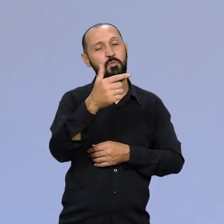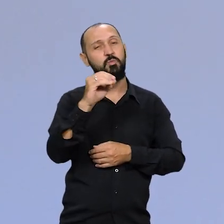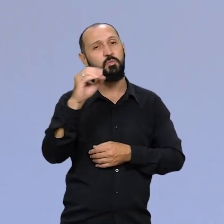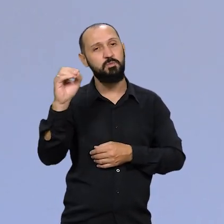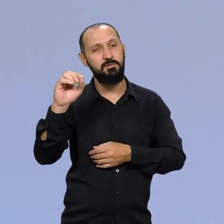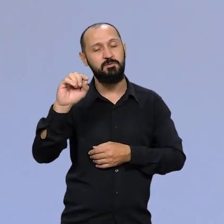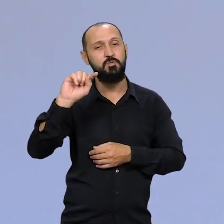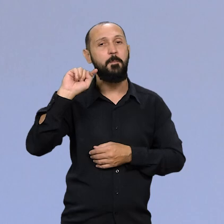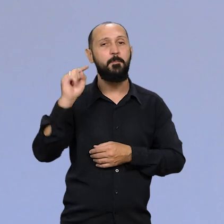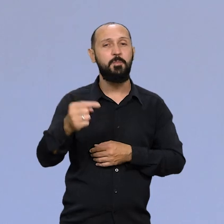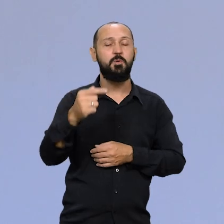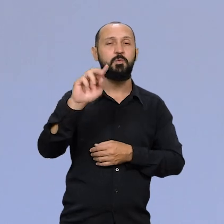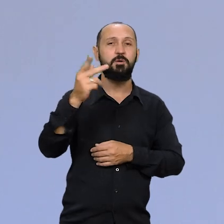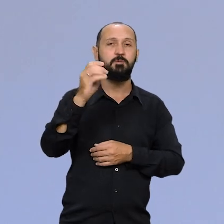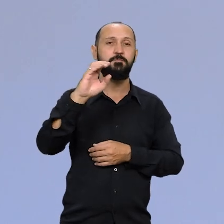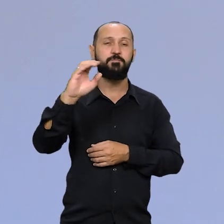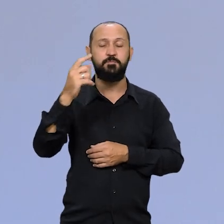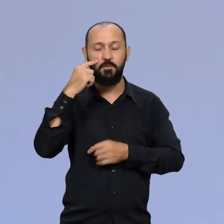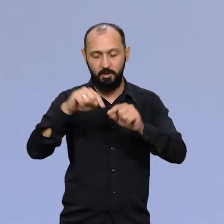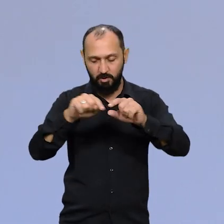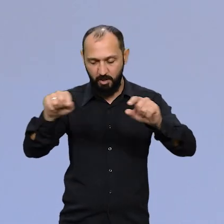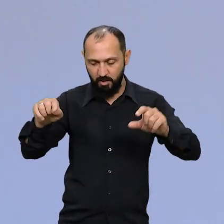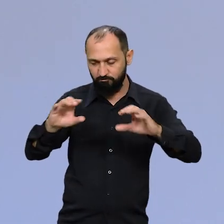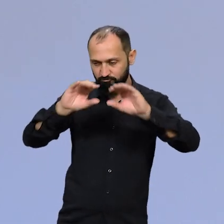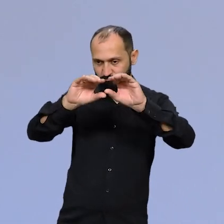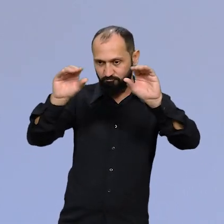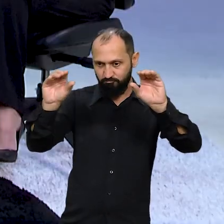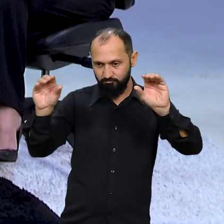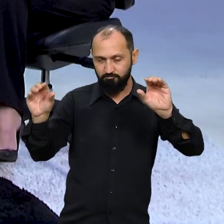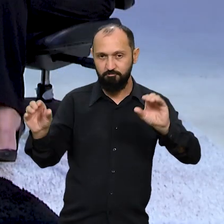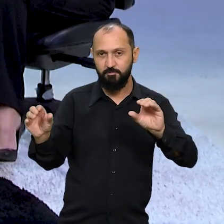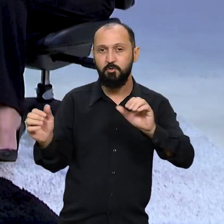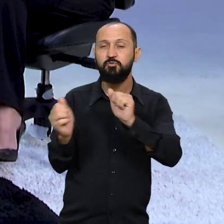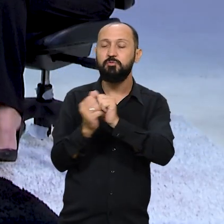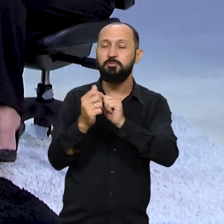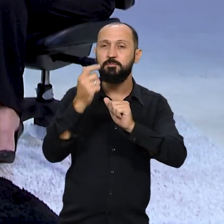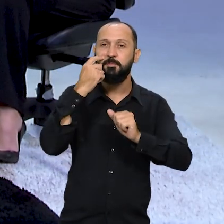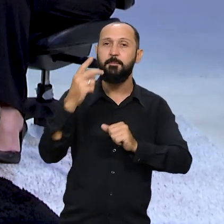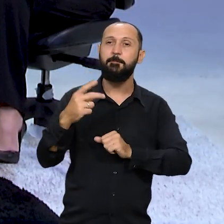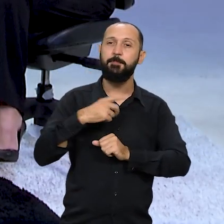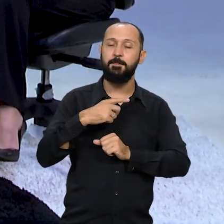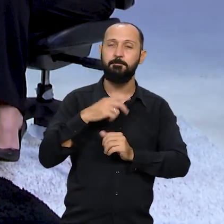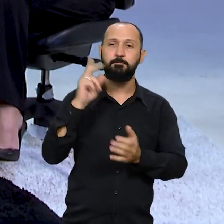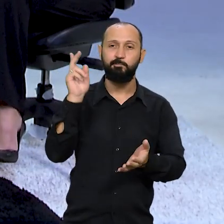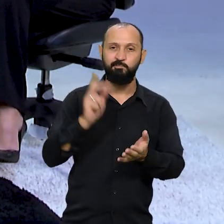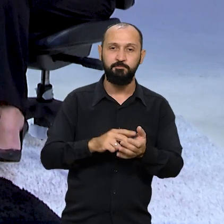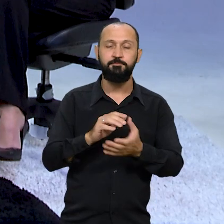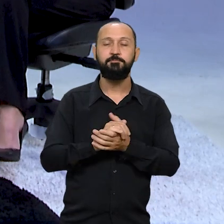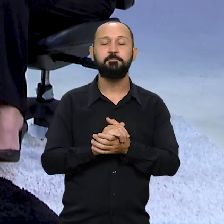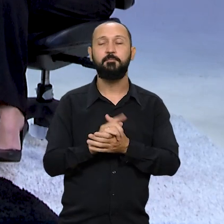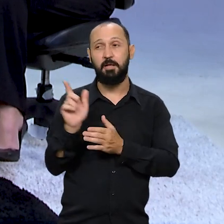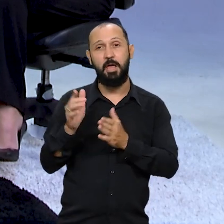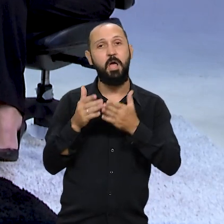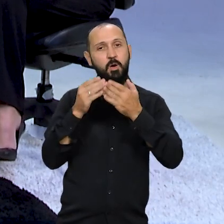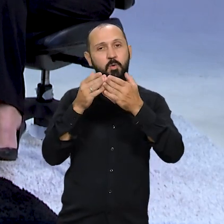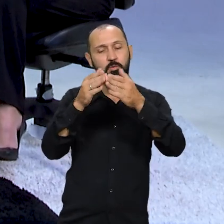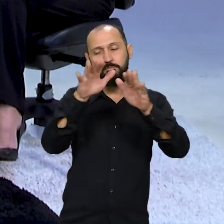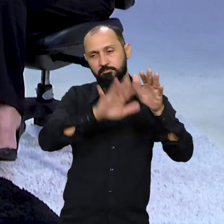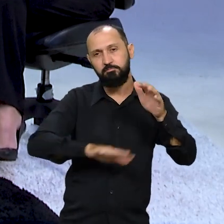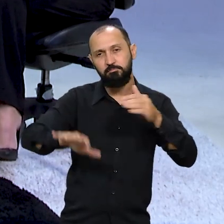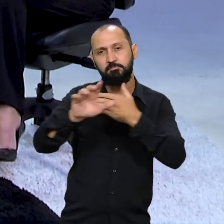demarcação, ou seja, então nós temos uma demarcação ali com pouco mais de 300 mil hectares. O que acontece com o entorno? Mosaico